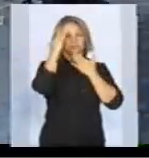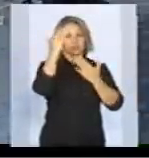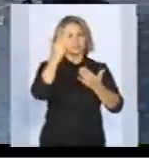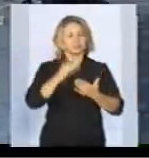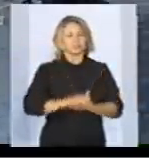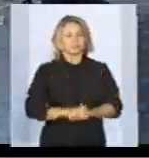obrigada